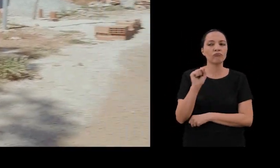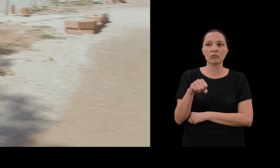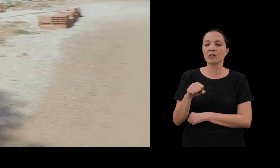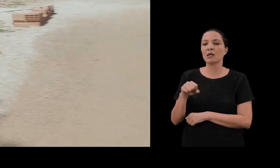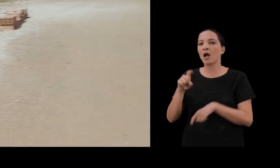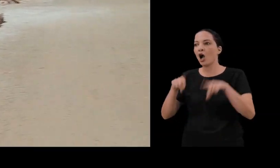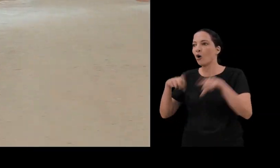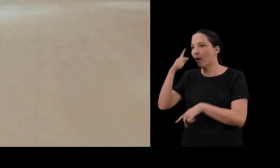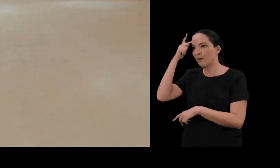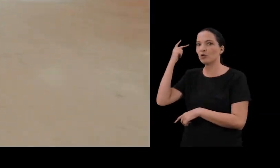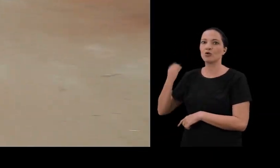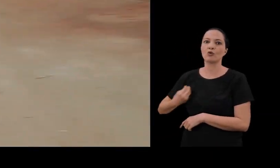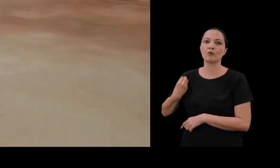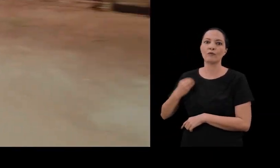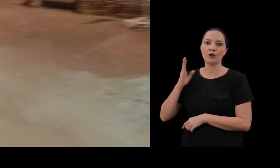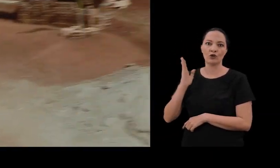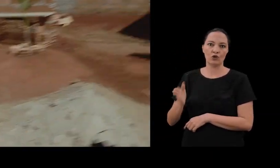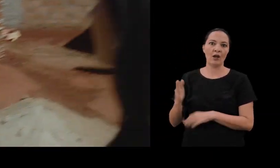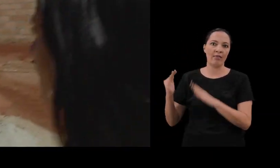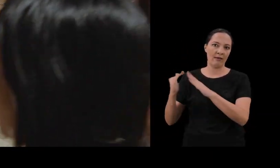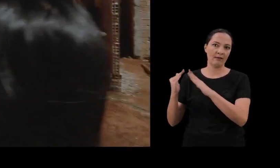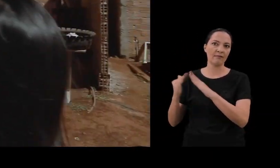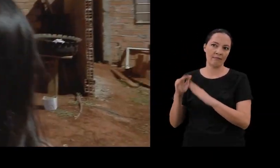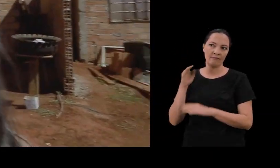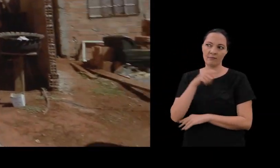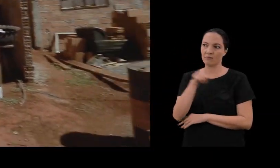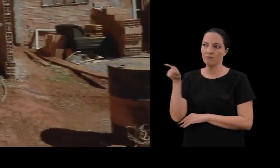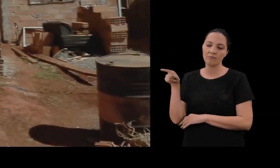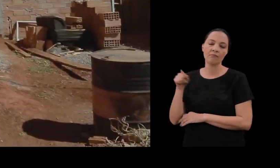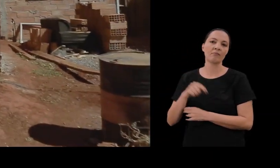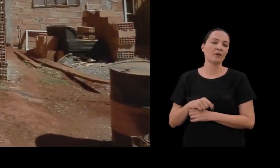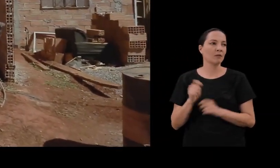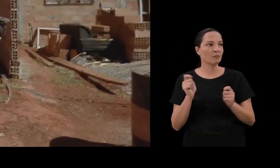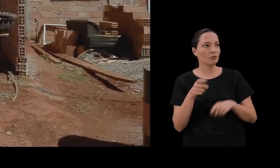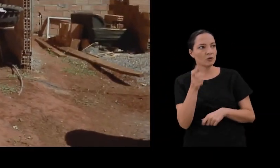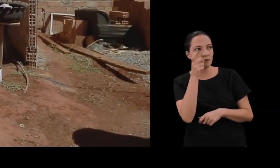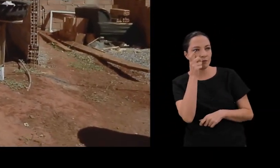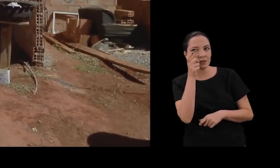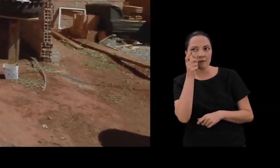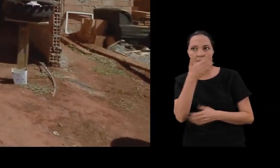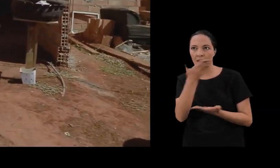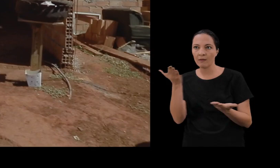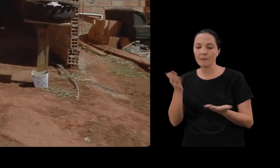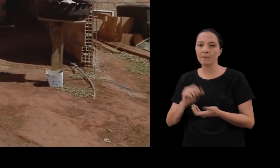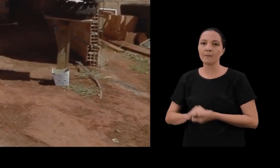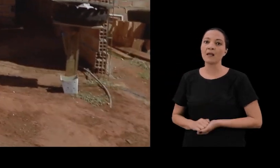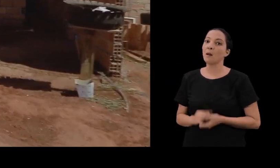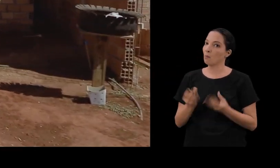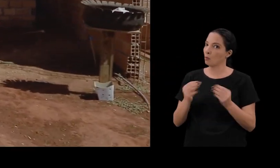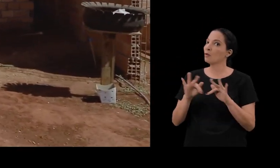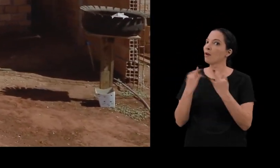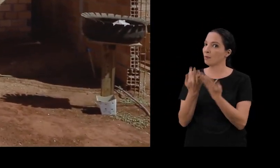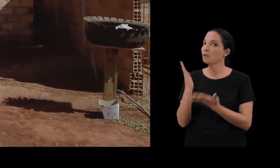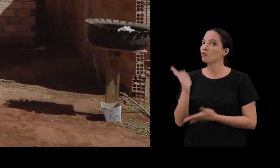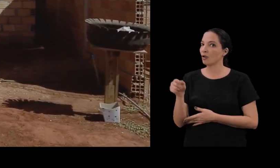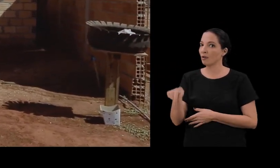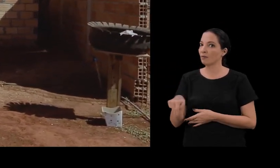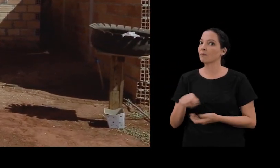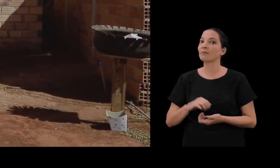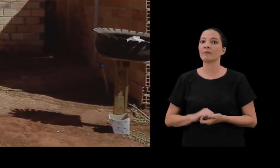já estão morando. Essas casas aqui, vocês podem observar, muitas famílias já estão aqui.